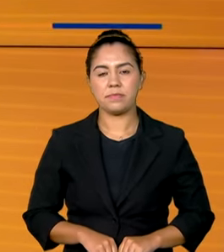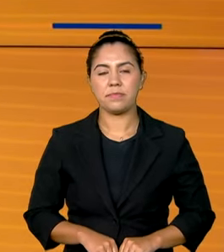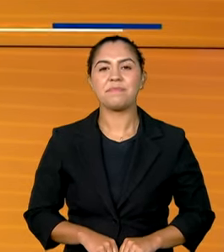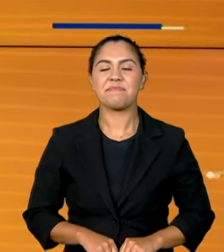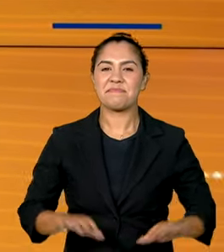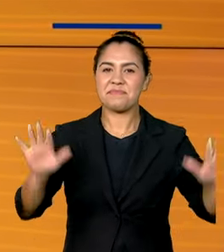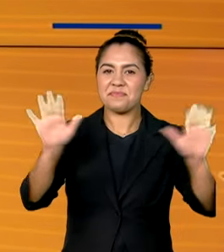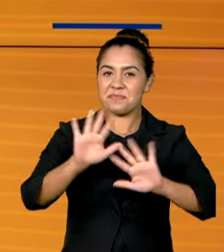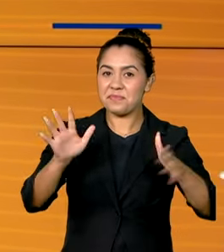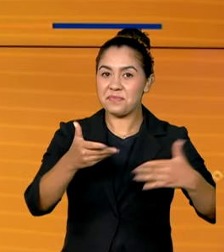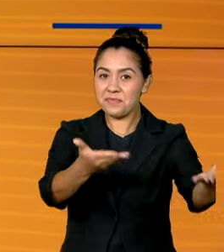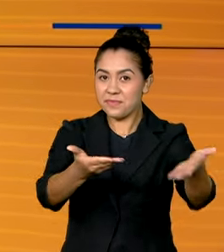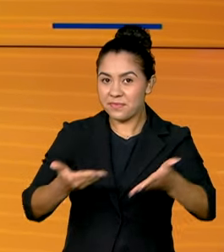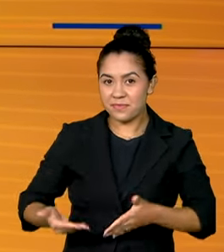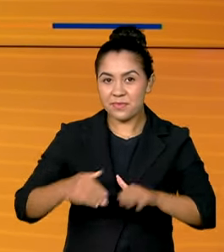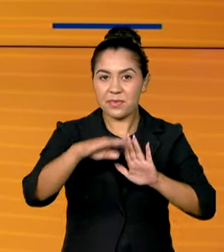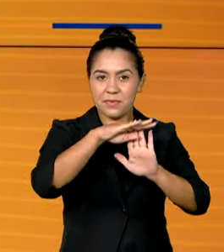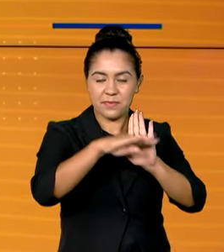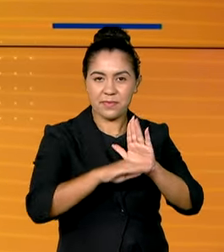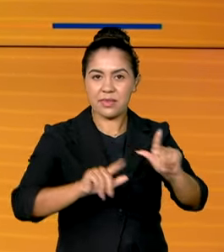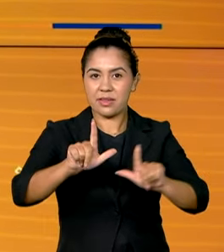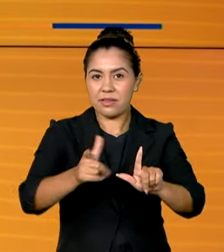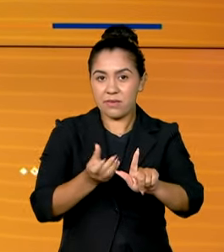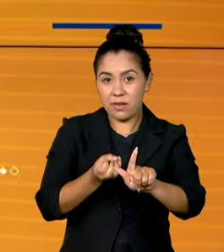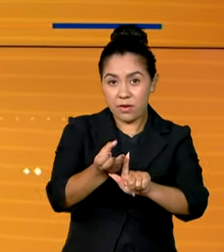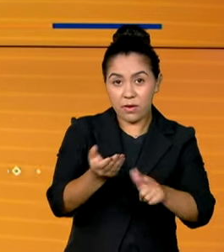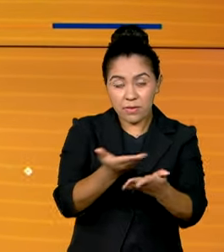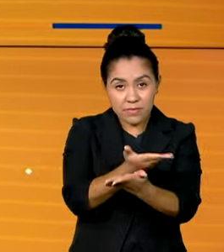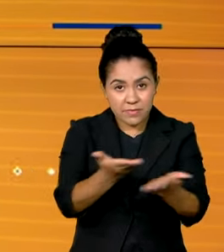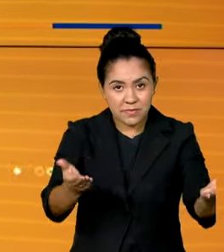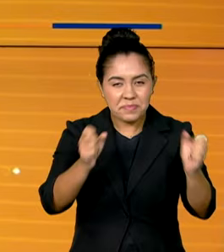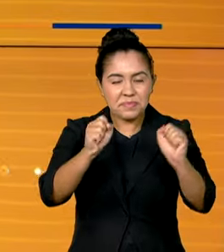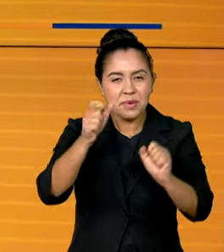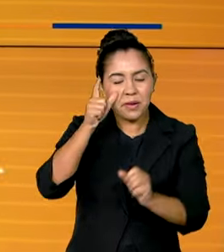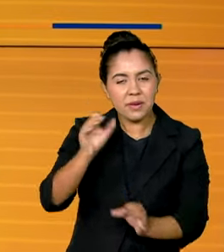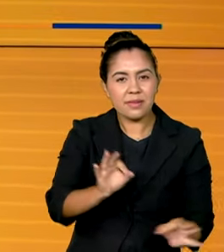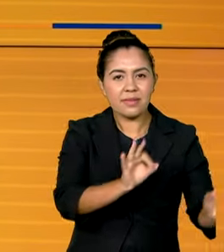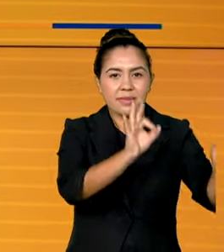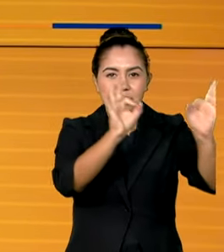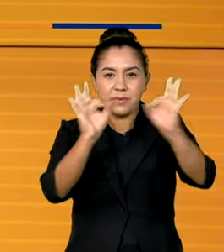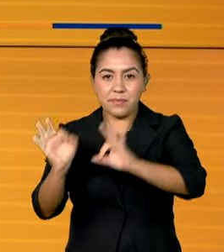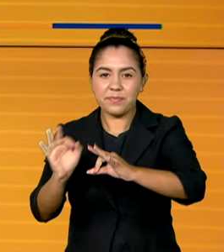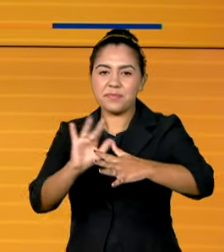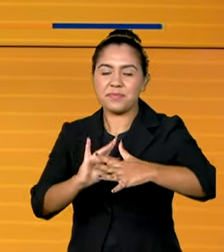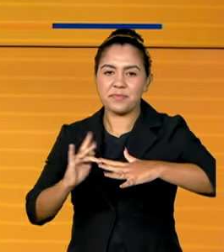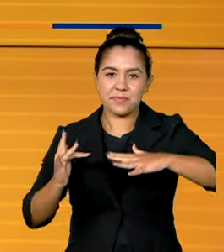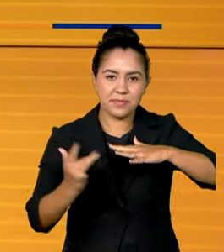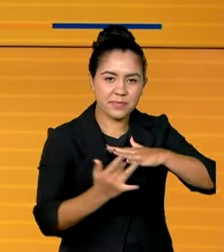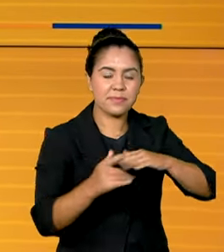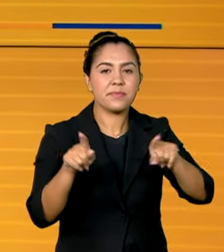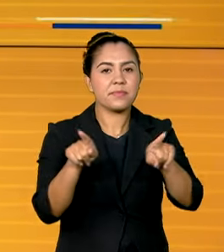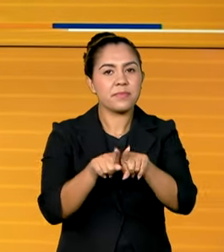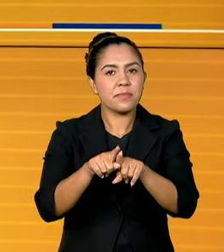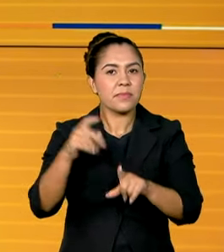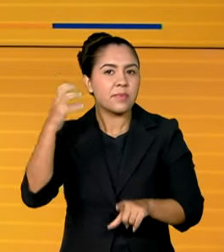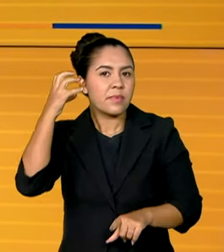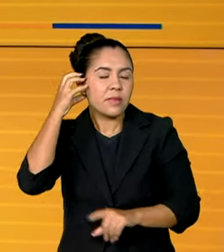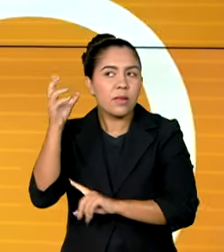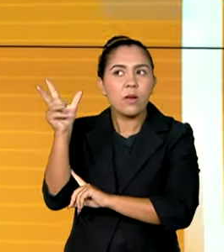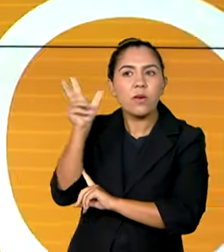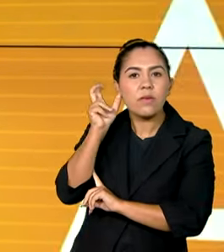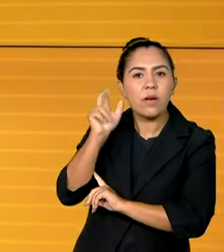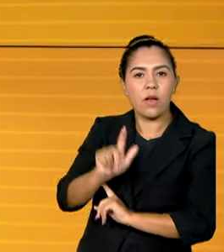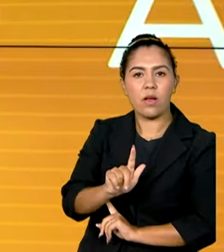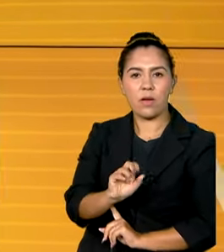Olá, seja muito bem-vindo ao canal GOV. Lembrando que você pode nos acompanhar também ao vivo pelas redes sociais e pela